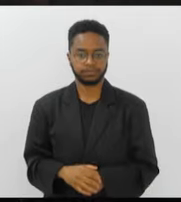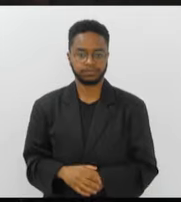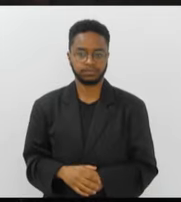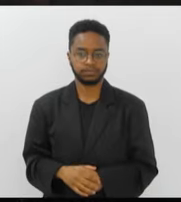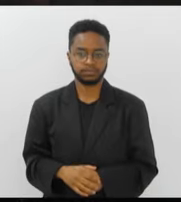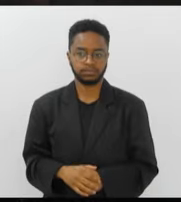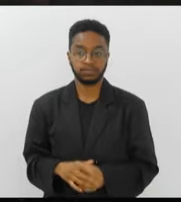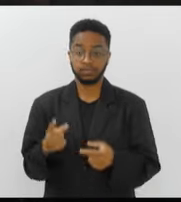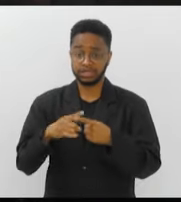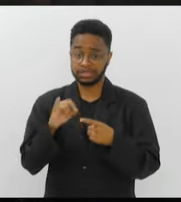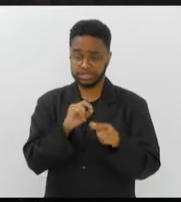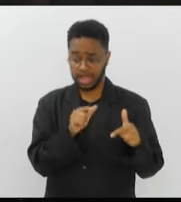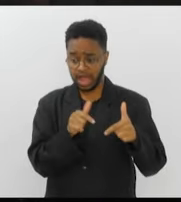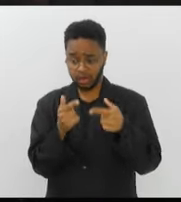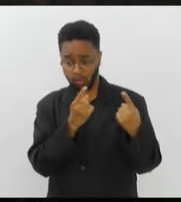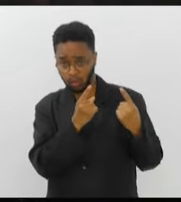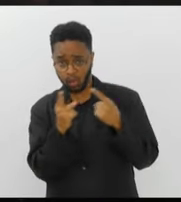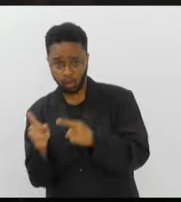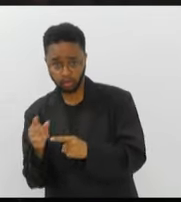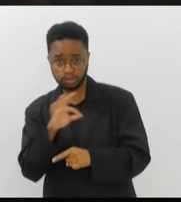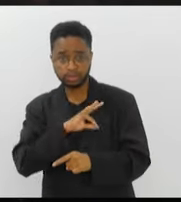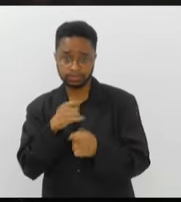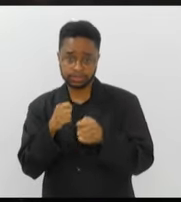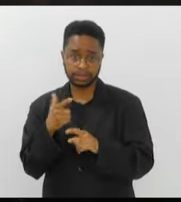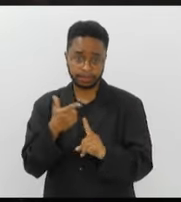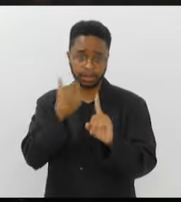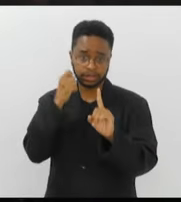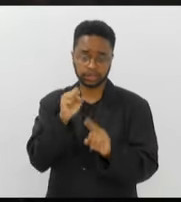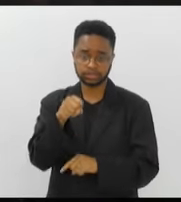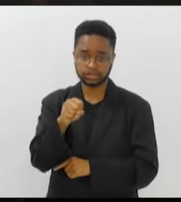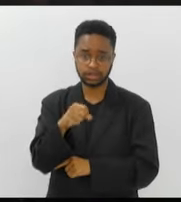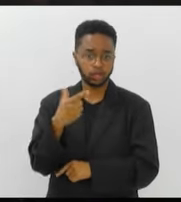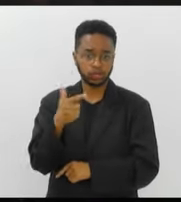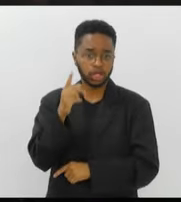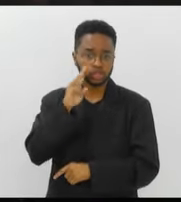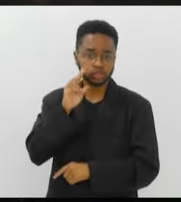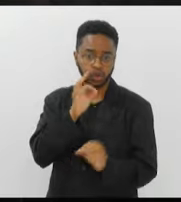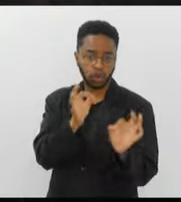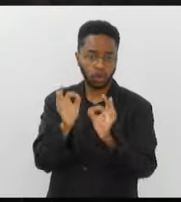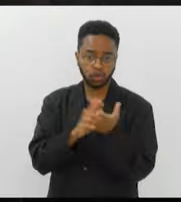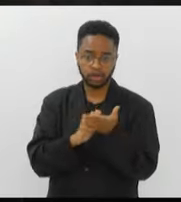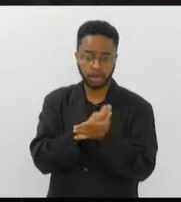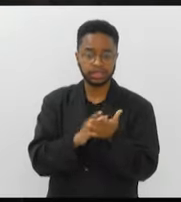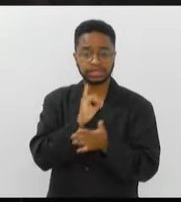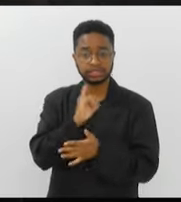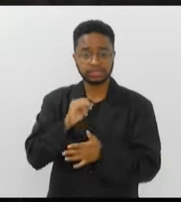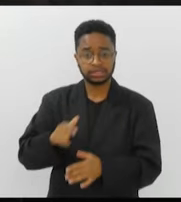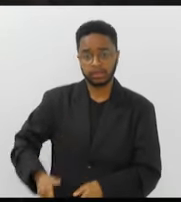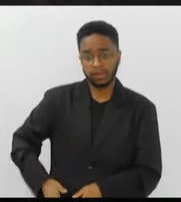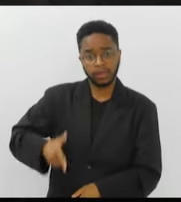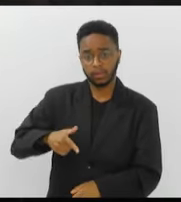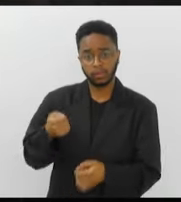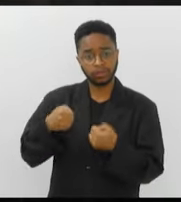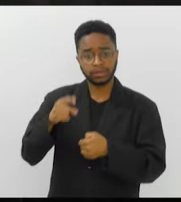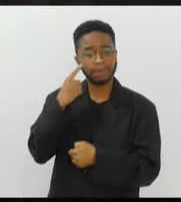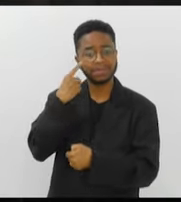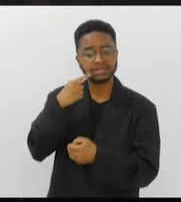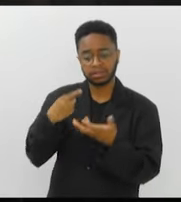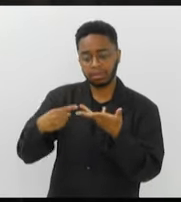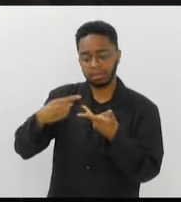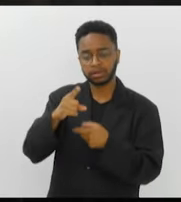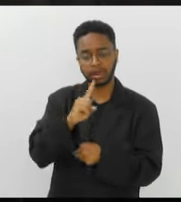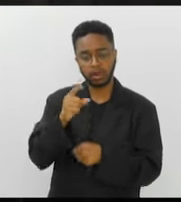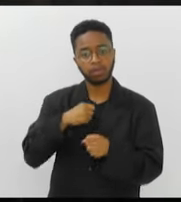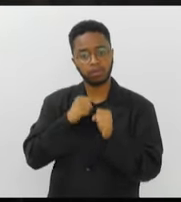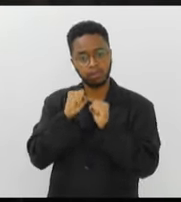se ele reagir, tem que matar sim. Tem que matar sim, não tem história não, pô. Meteu a mão, não tem que pensar duas vezes não, pô.